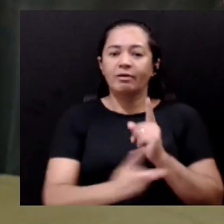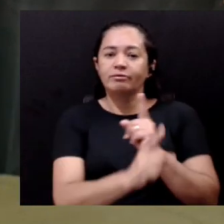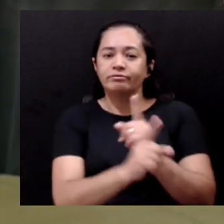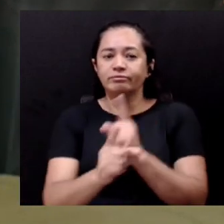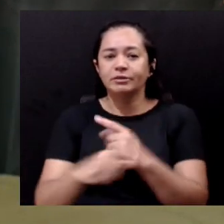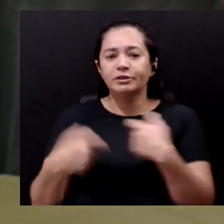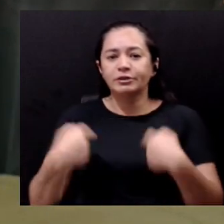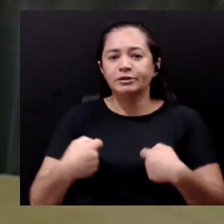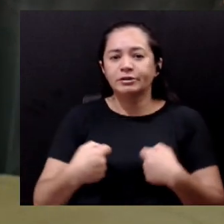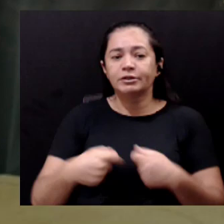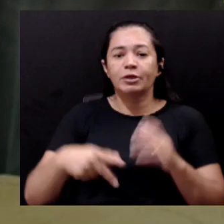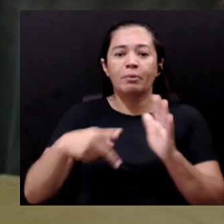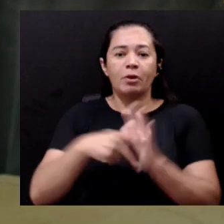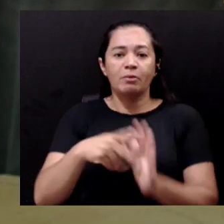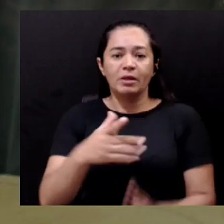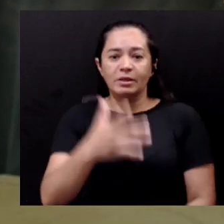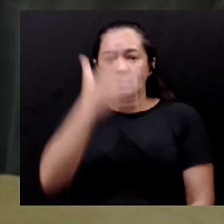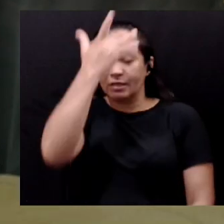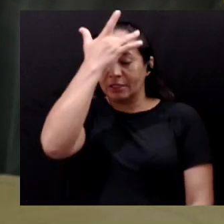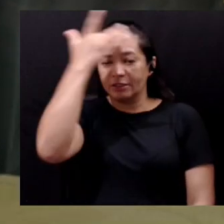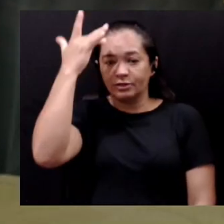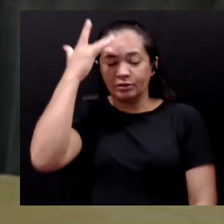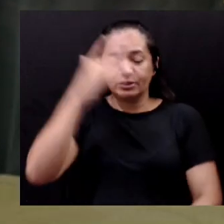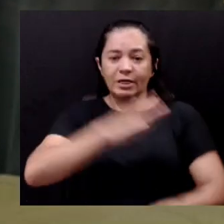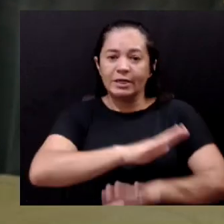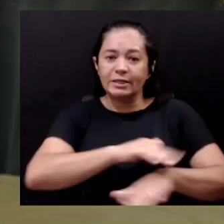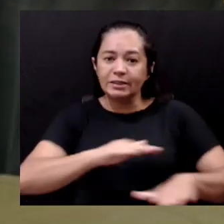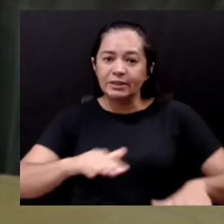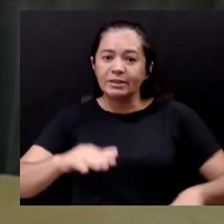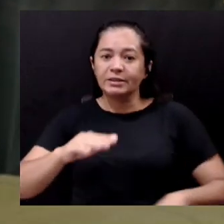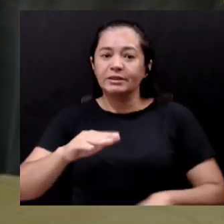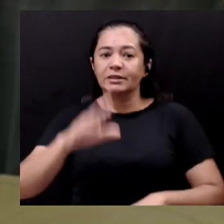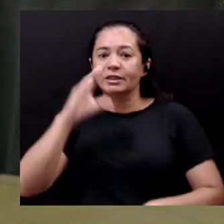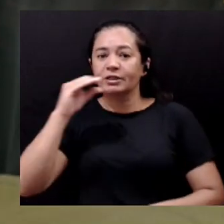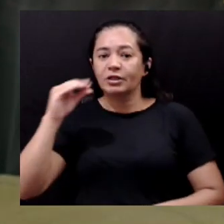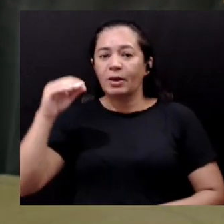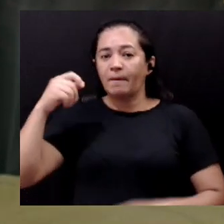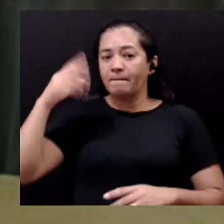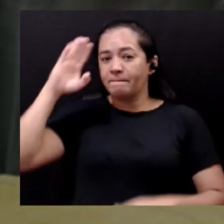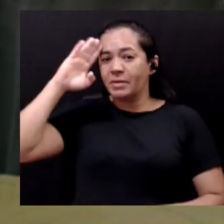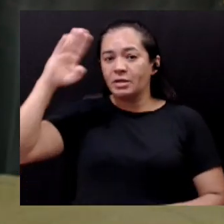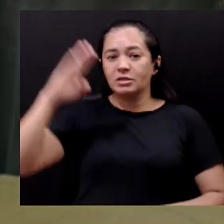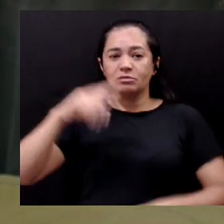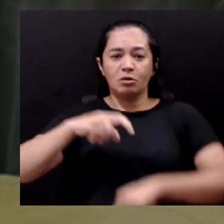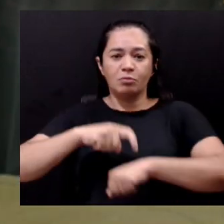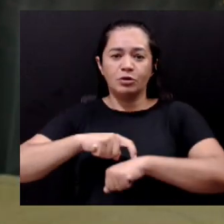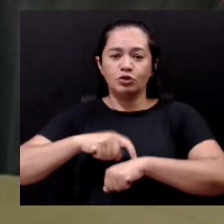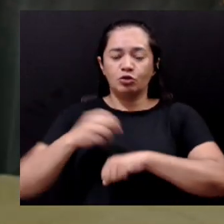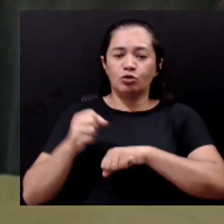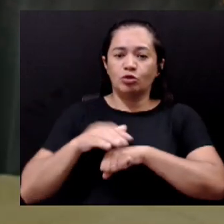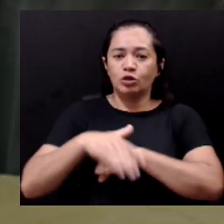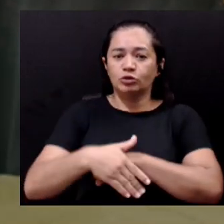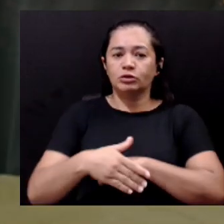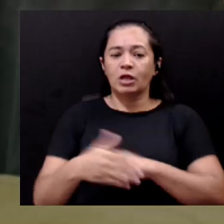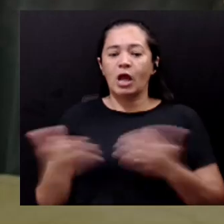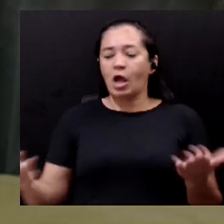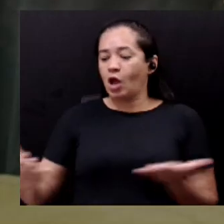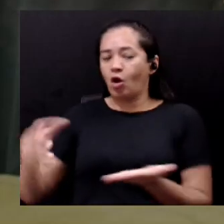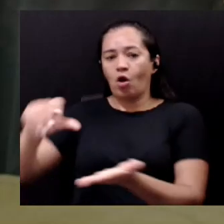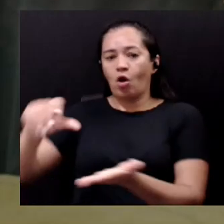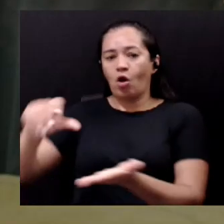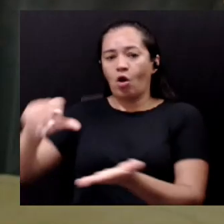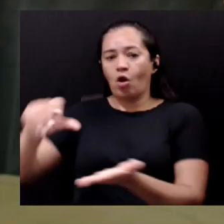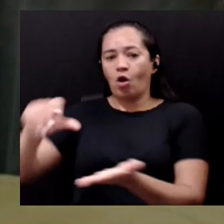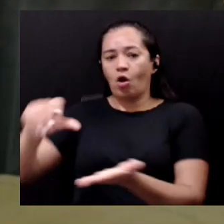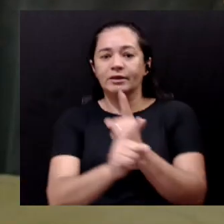incluindo atenção às crises no período noturno. A unidade atende regularmente 240 pacientes